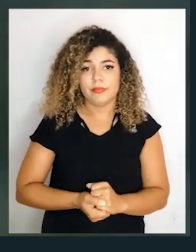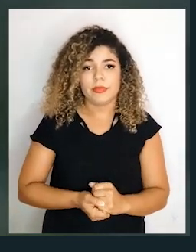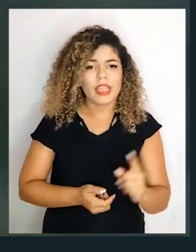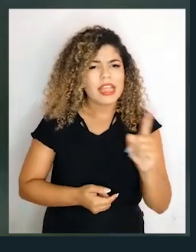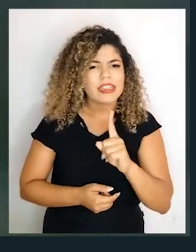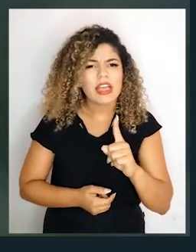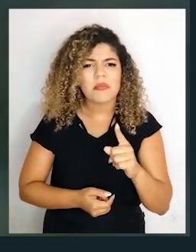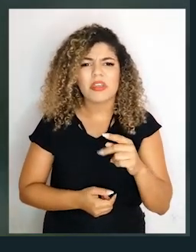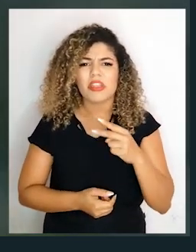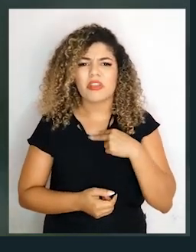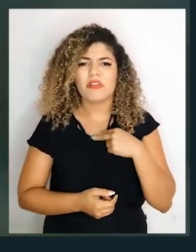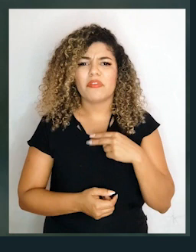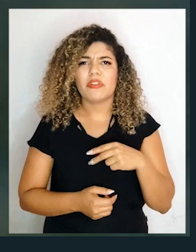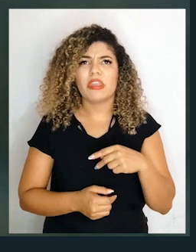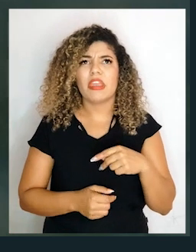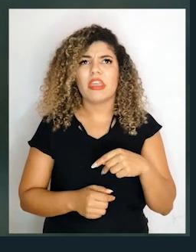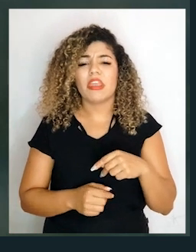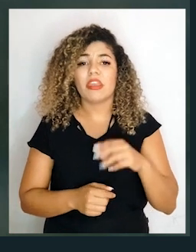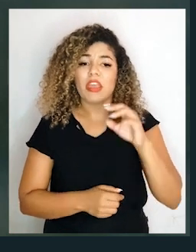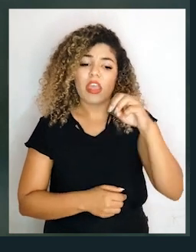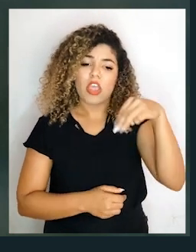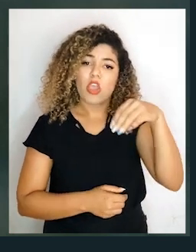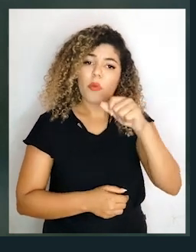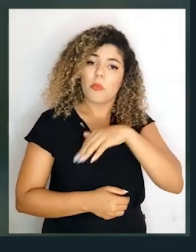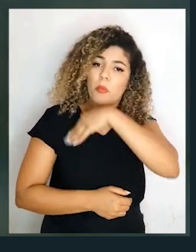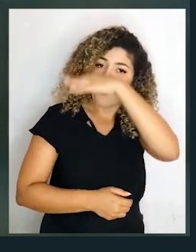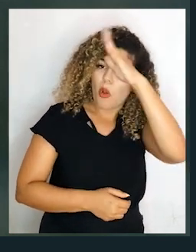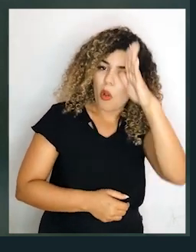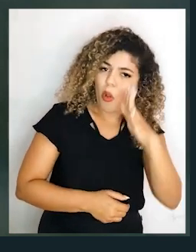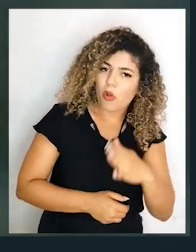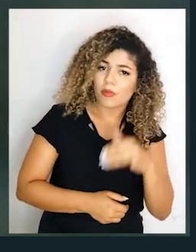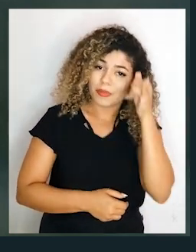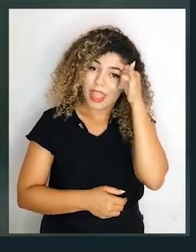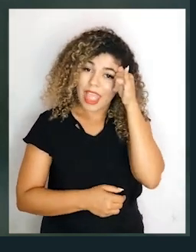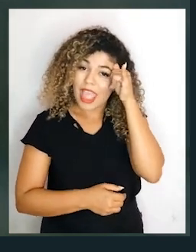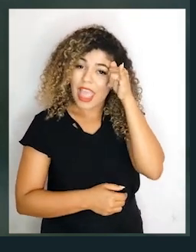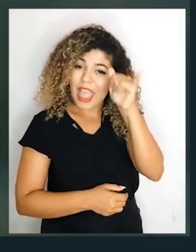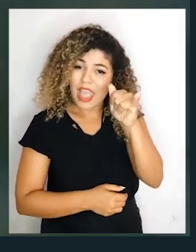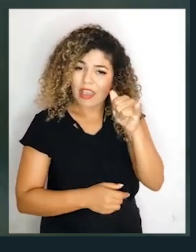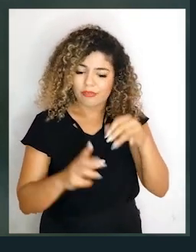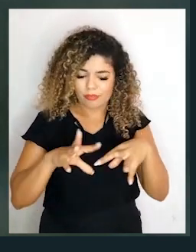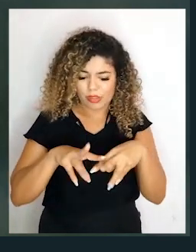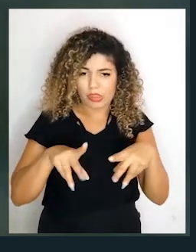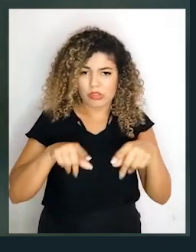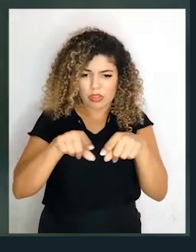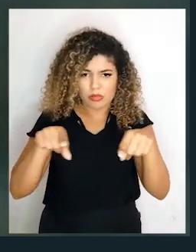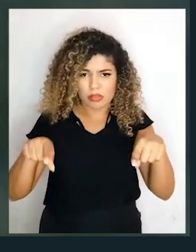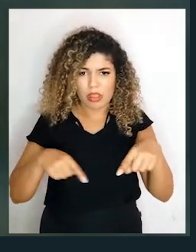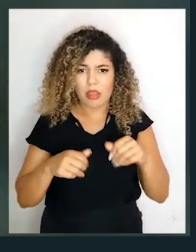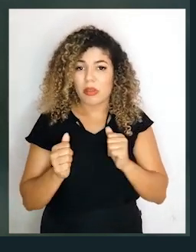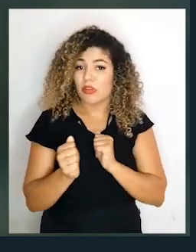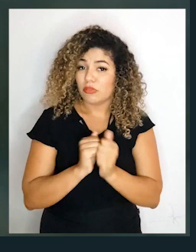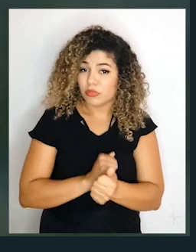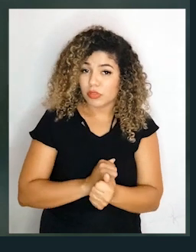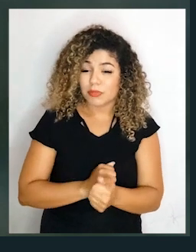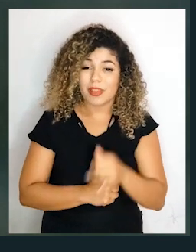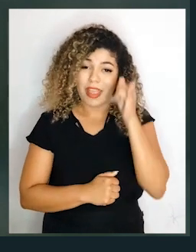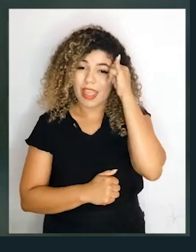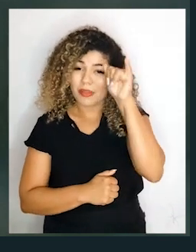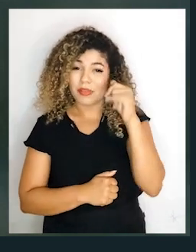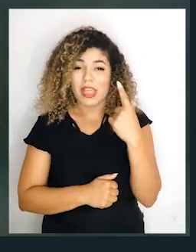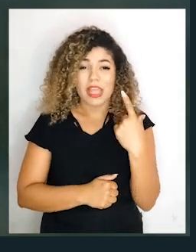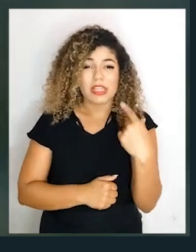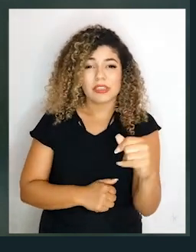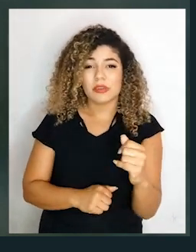em topos de morro e elevações. Evite descampados e campos de futebol. Não saia de carros